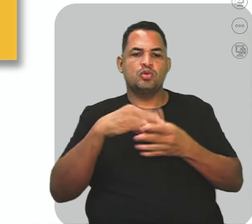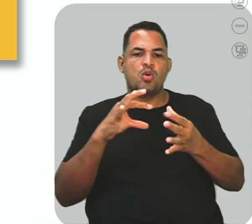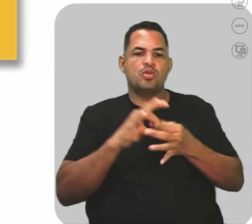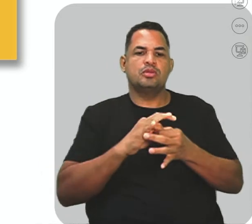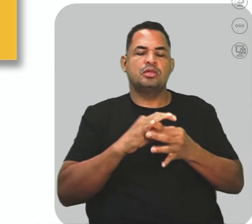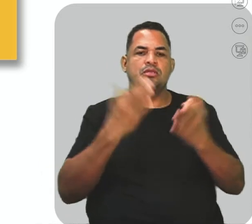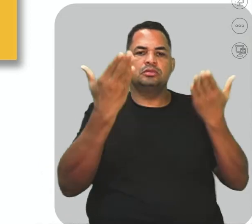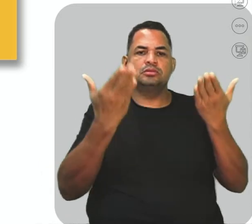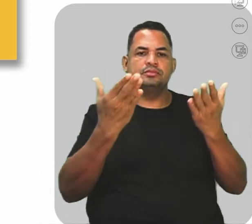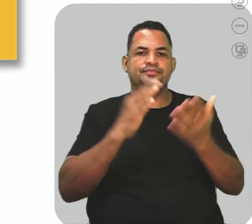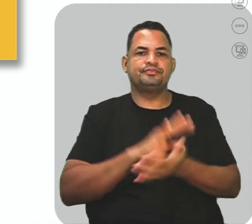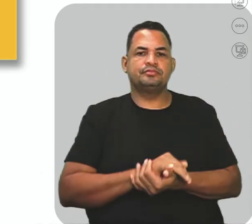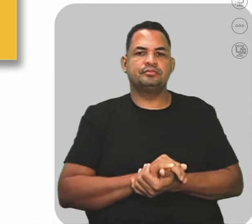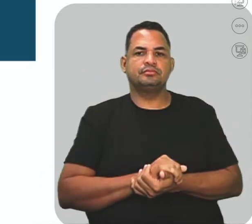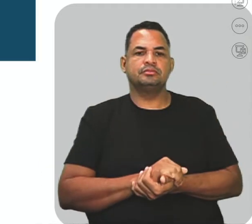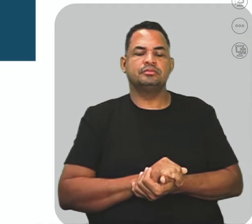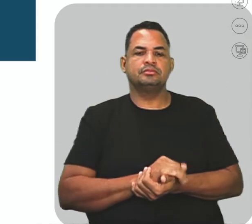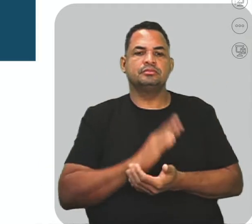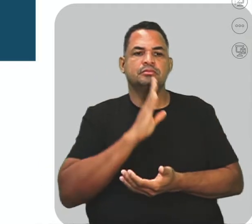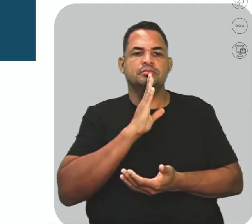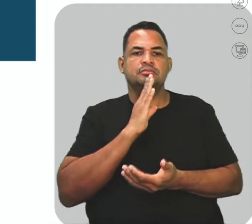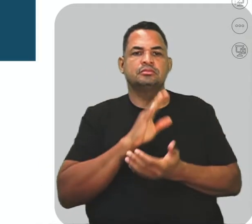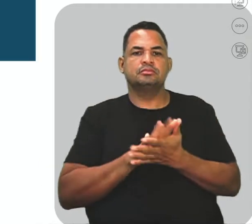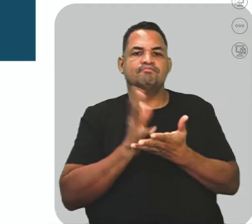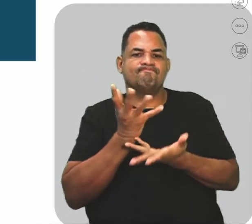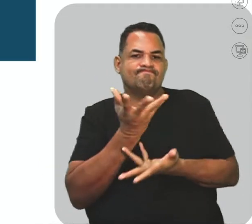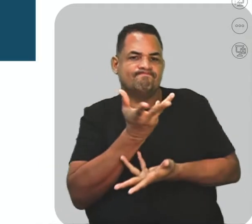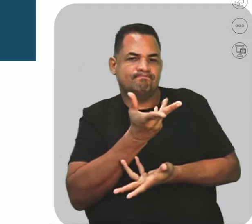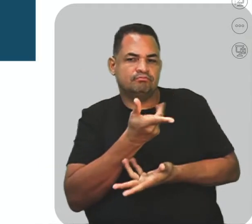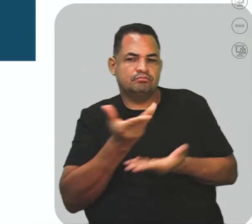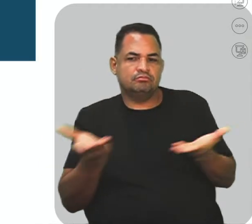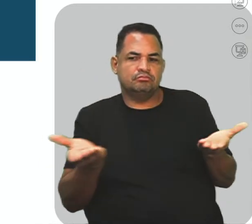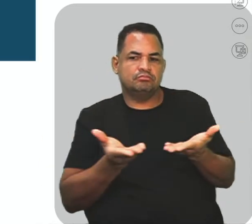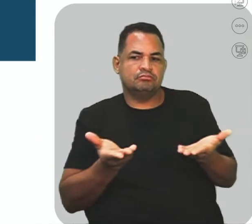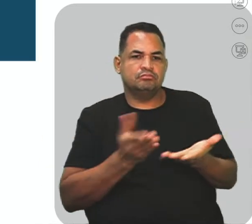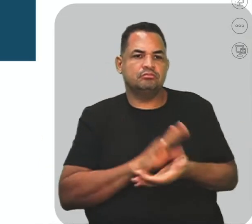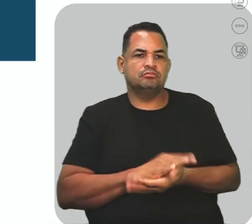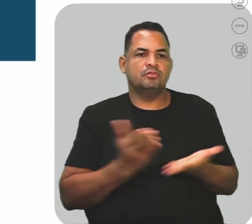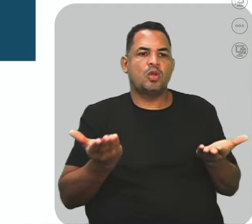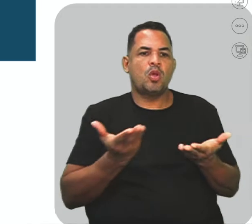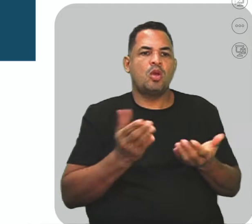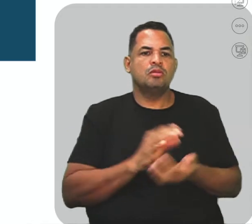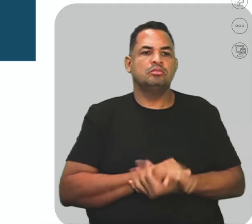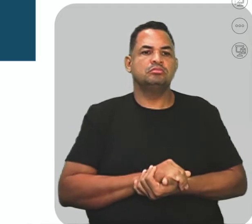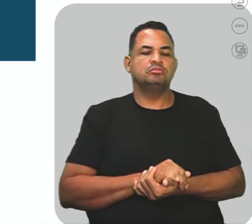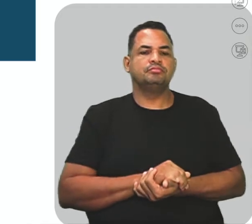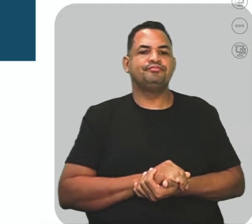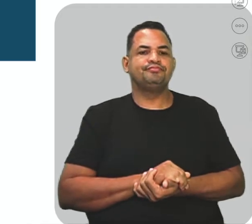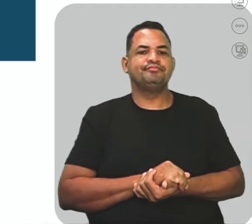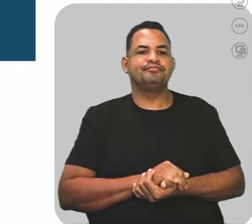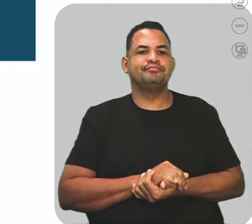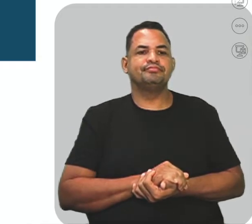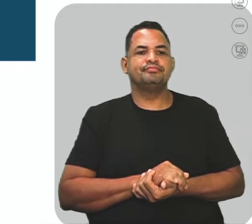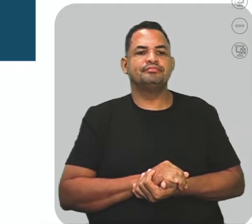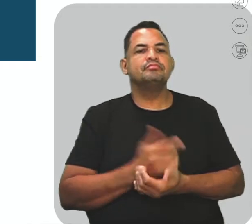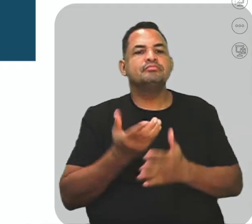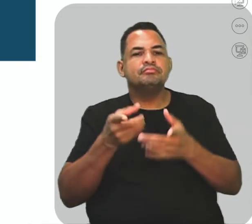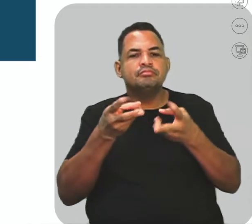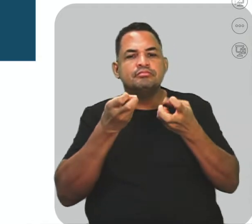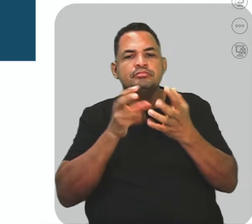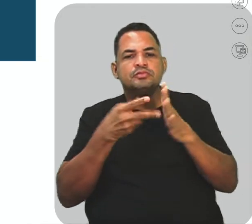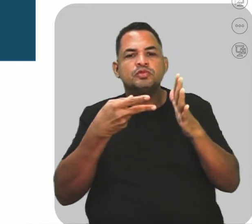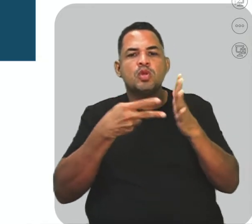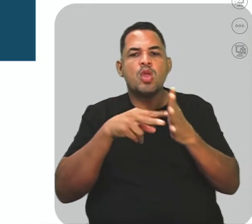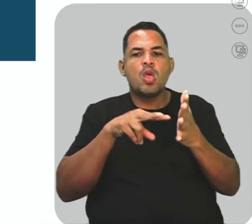beleza? Vamos conhecer também agora a nossa habilidade da aula 11.1. Identificar